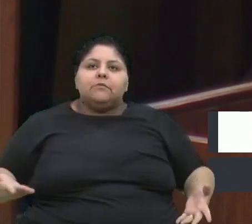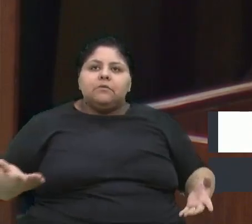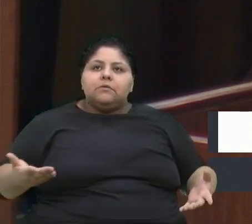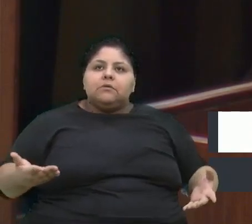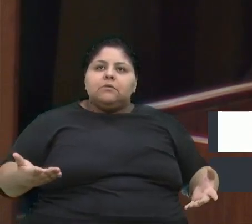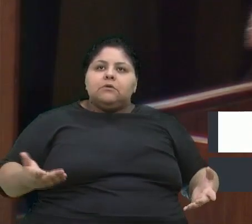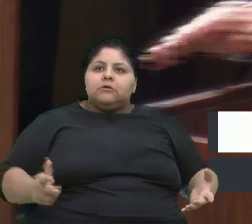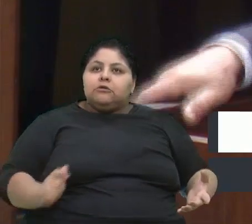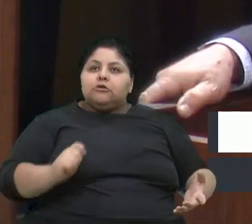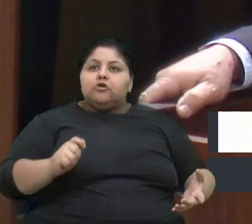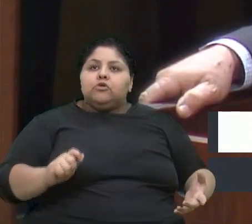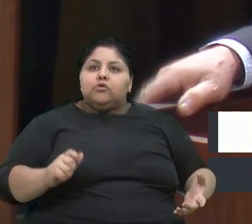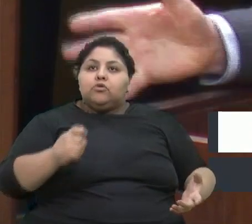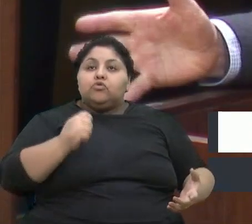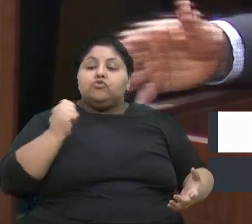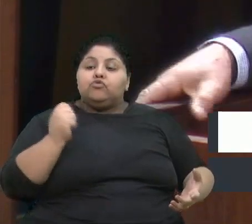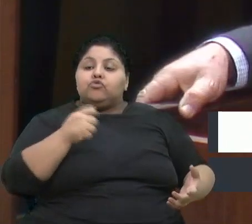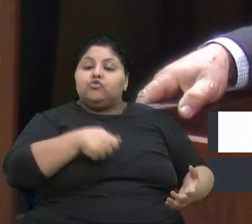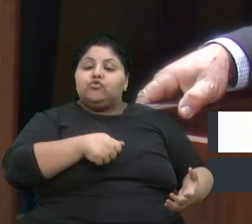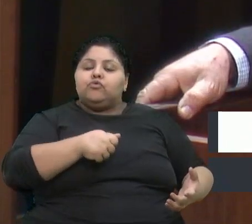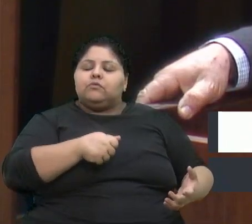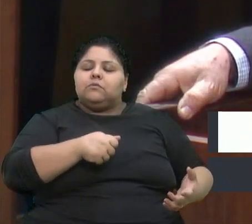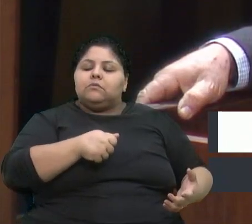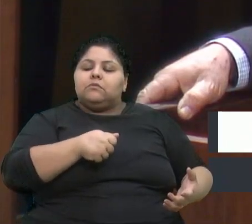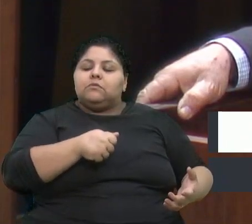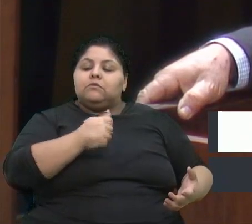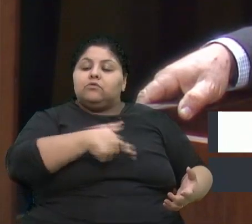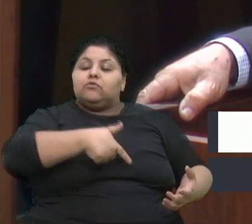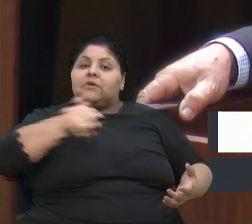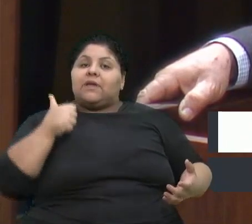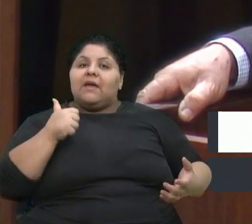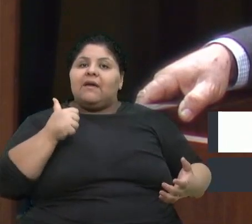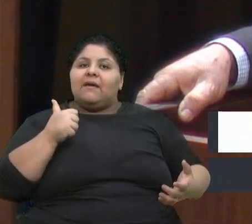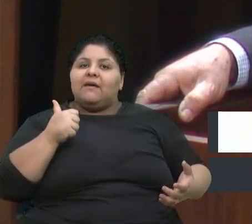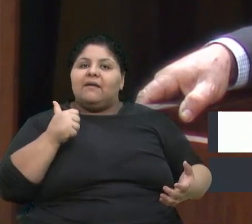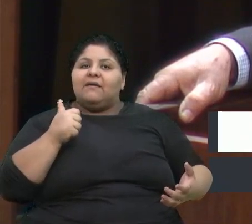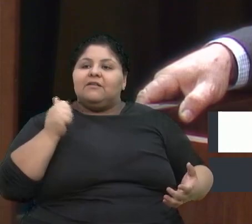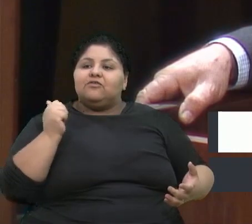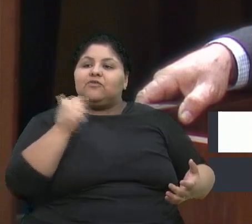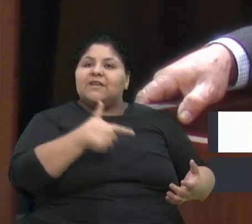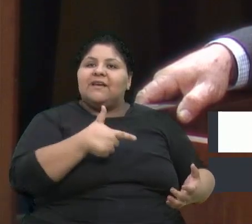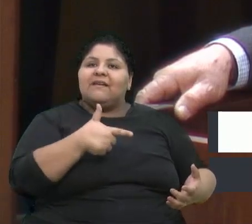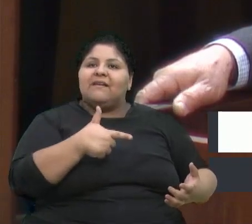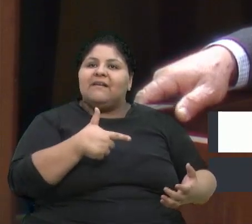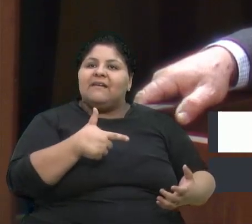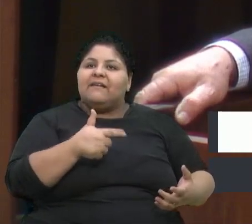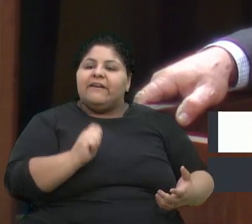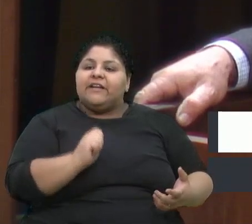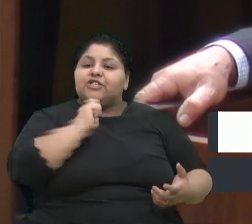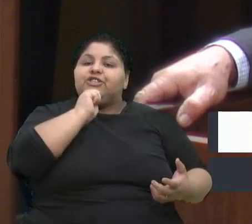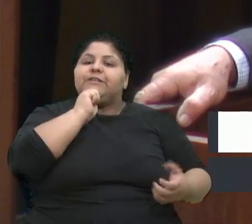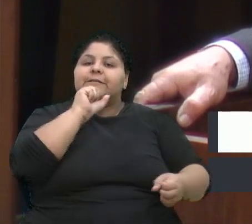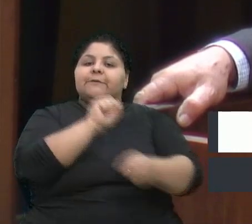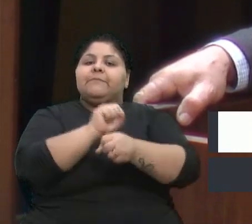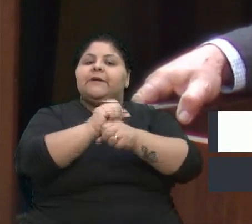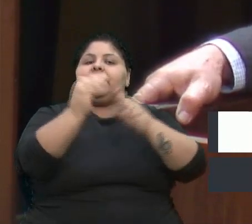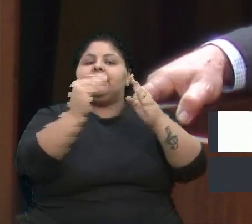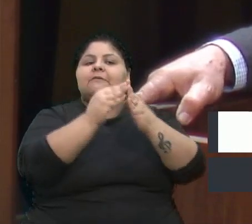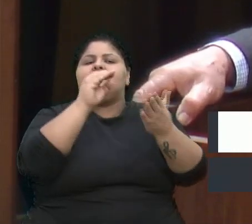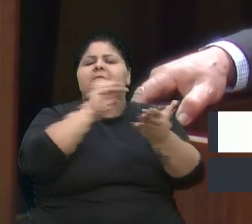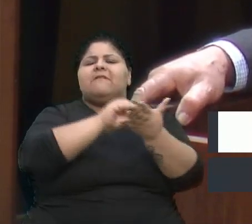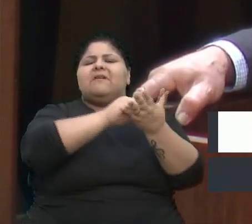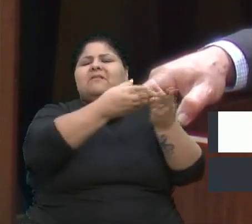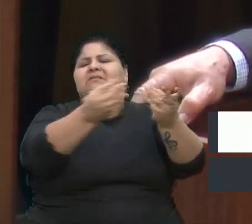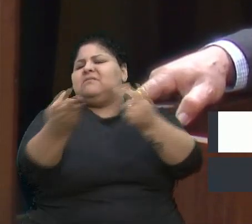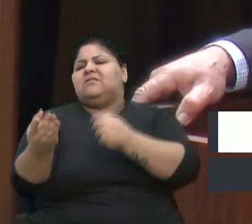do fecha tudo, sem alimento? Então falta muito ainda. Então não é um choro, é uma